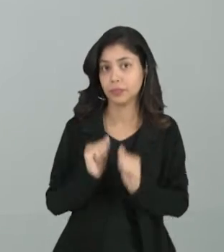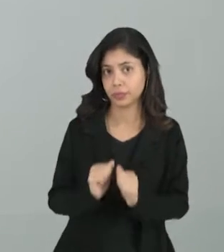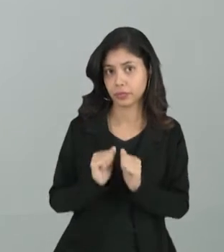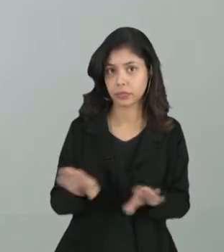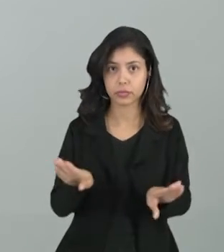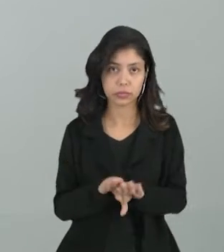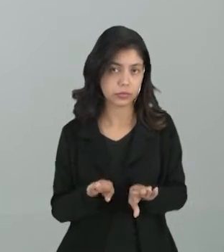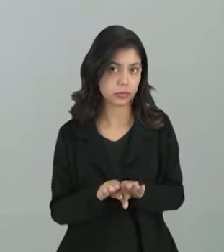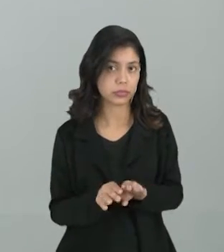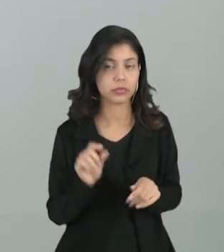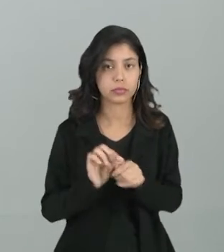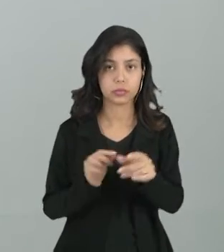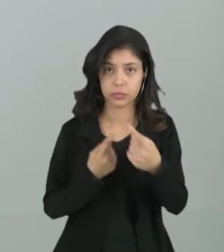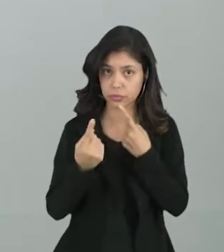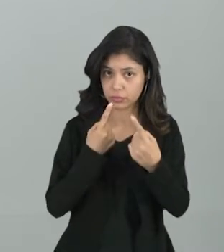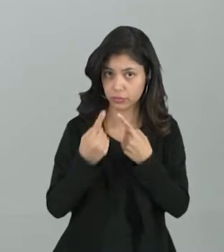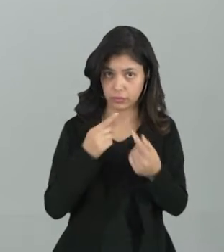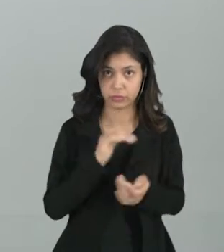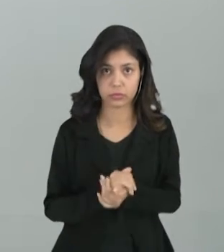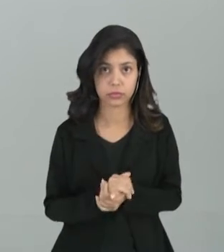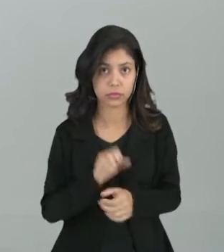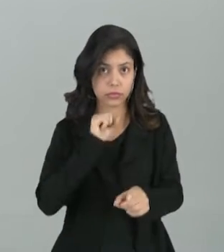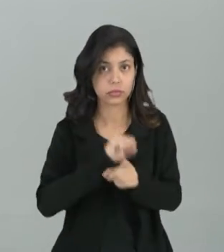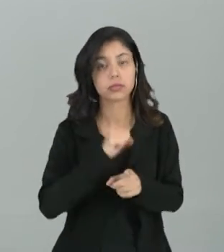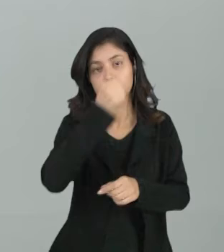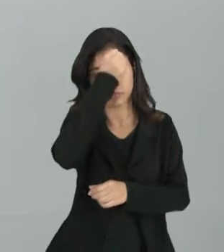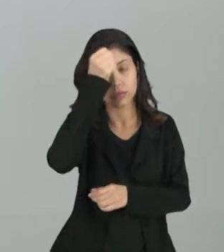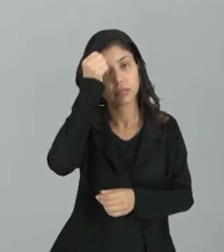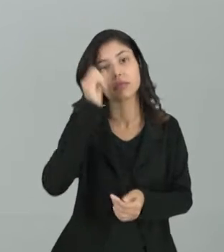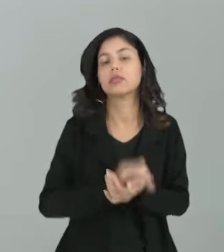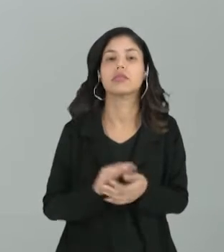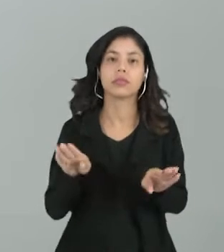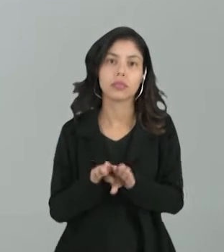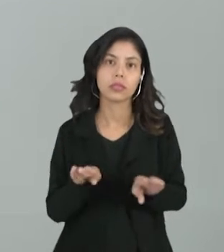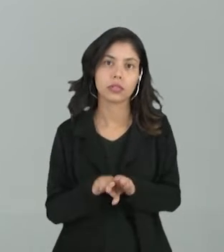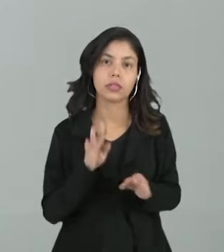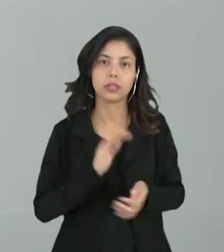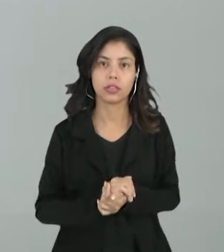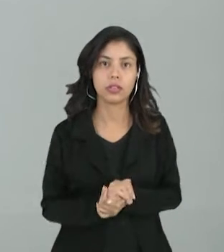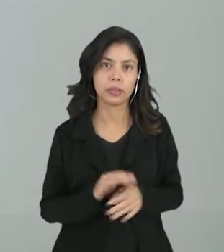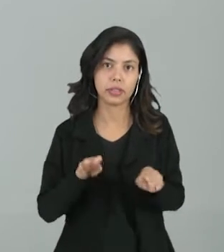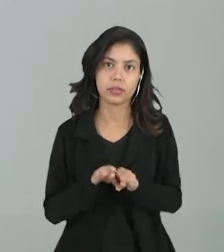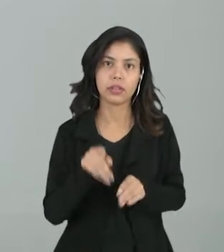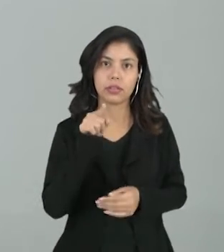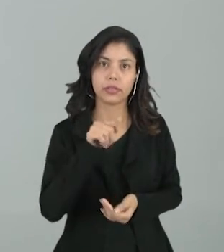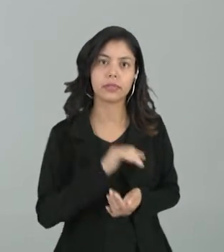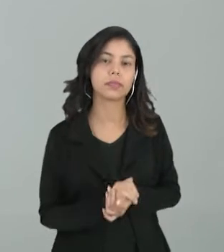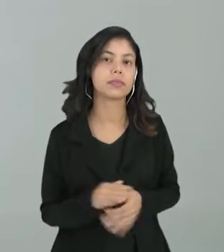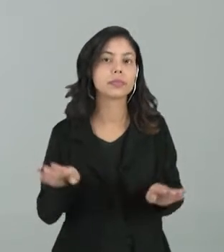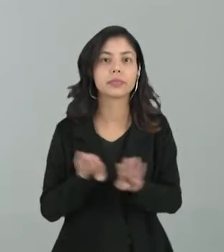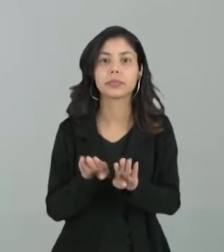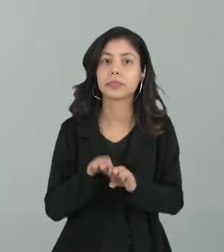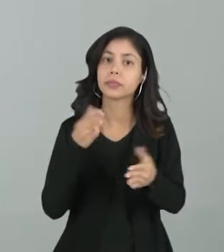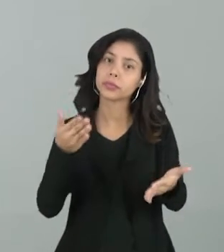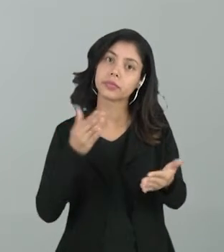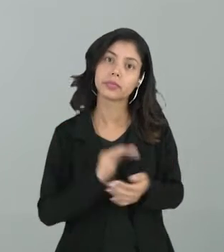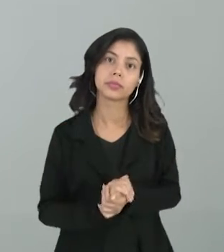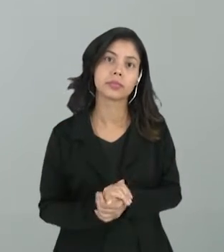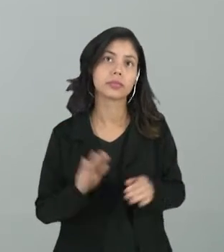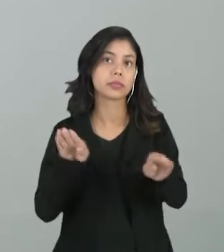possa, então, fazer essa discussão, tá? A sociologia também trabalha, os modos de produção